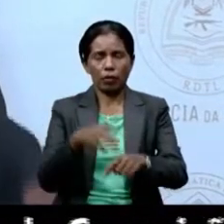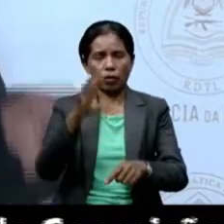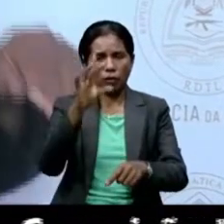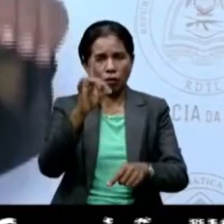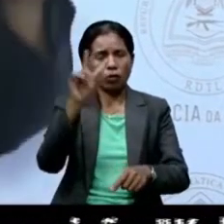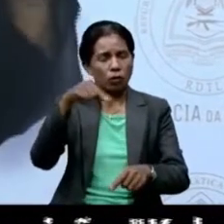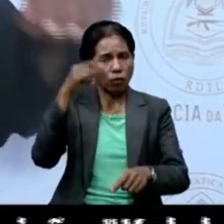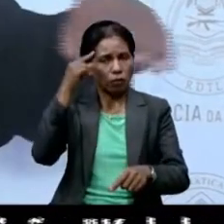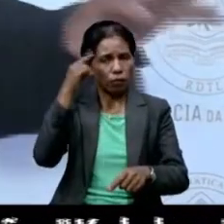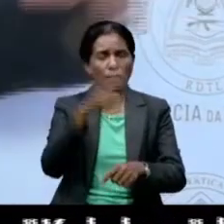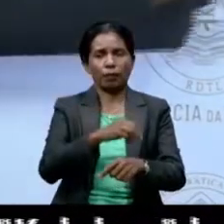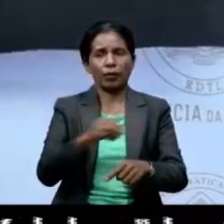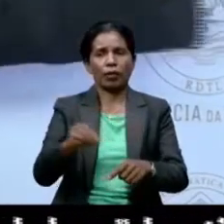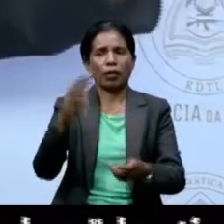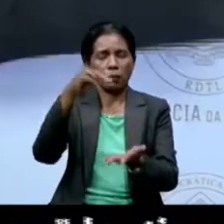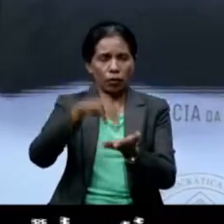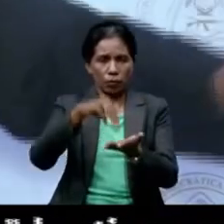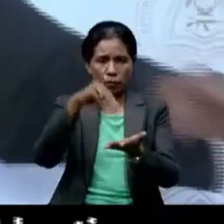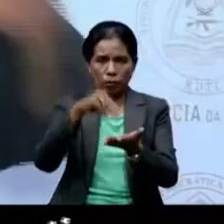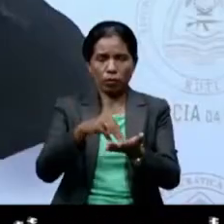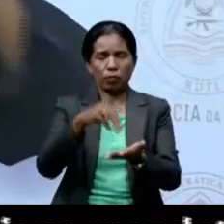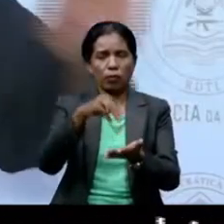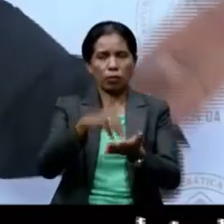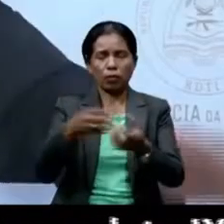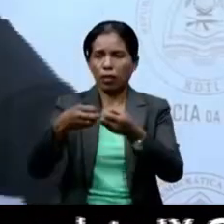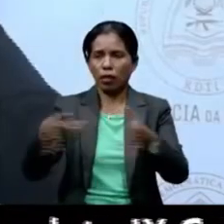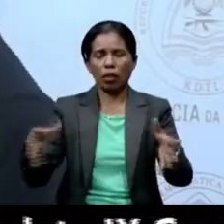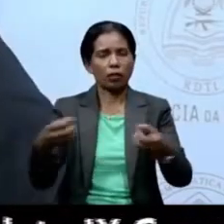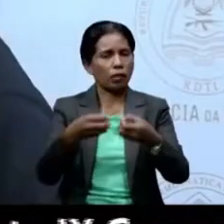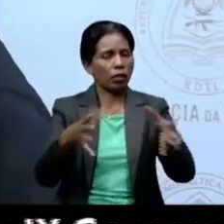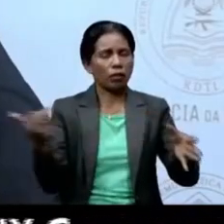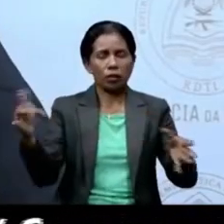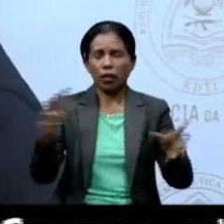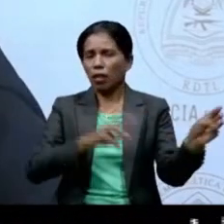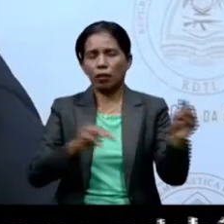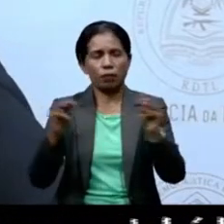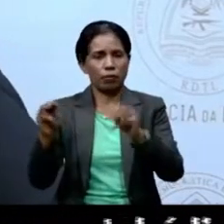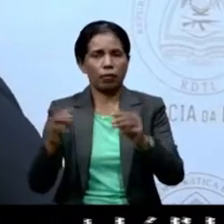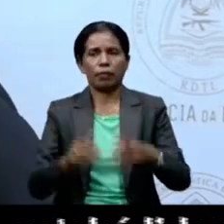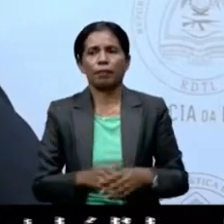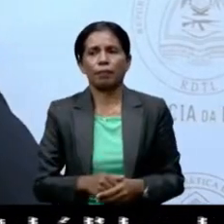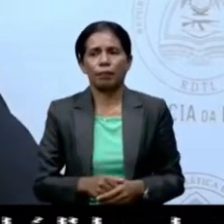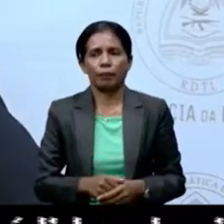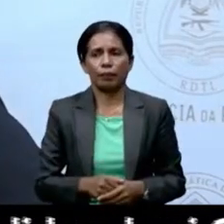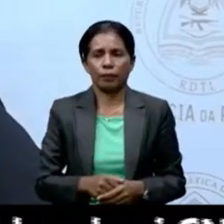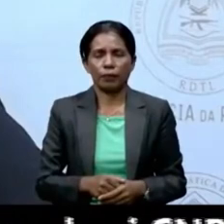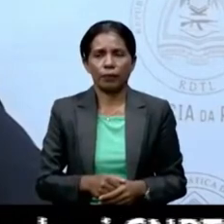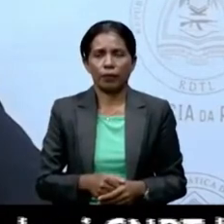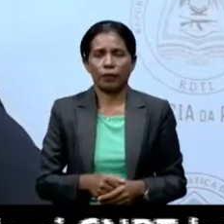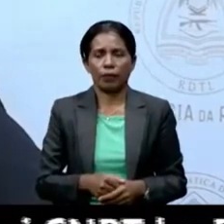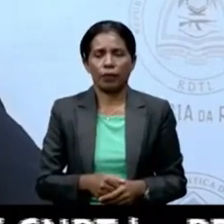governo, nem vê, milhões e milhões, lá com ele, lá com ele, sira, lá boca ainda. Nem vê,